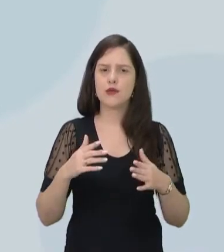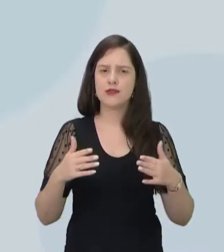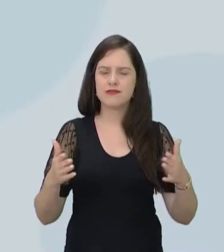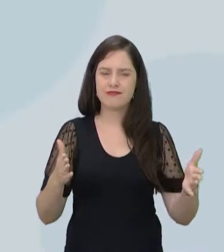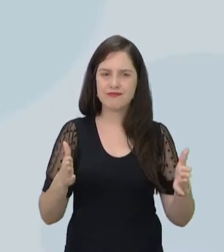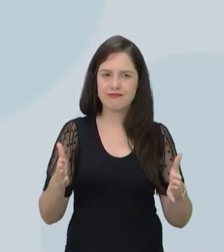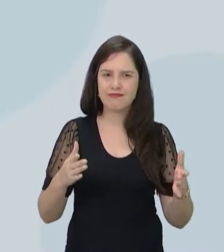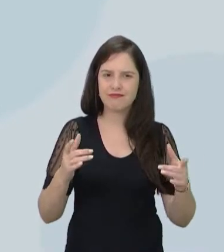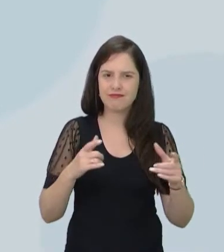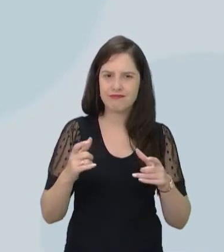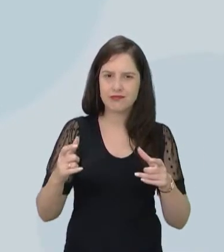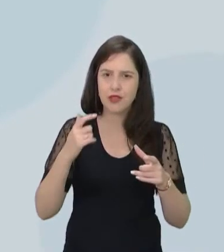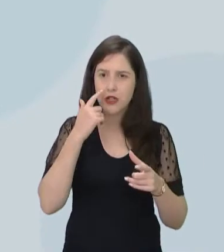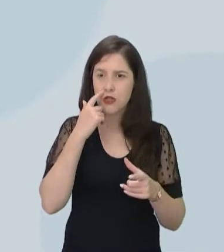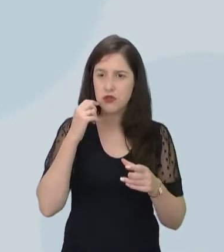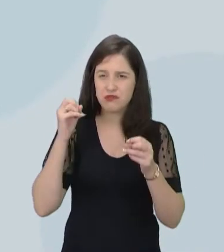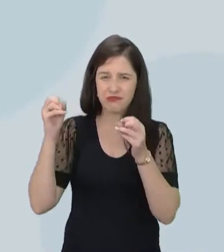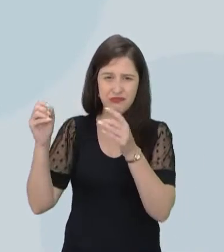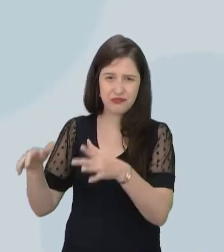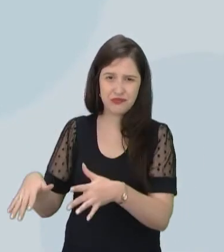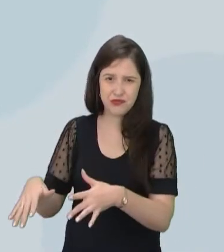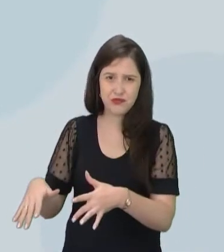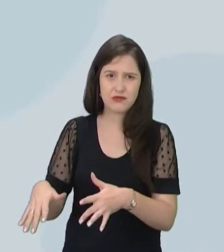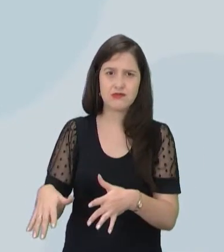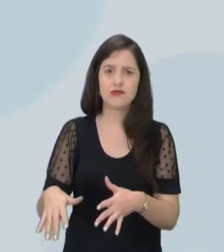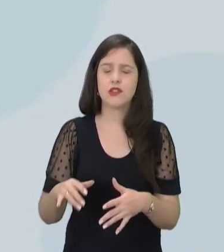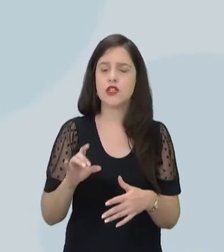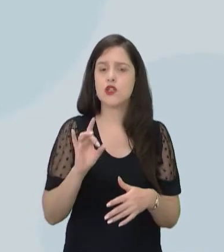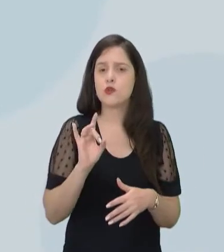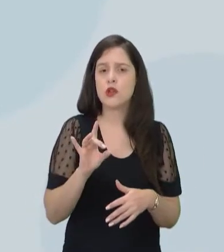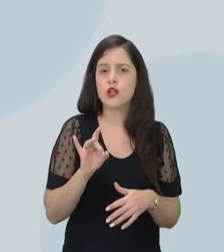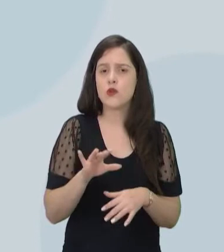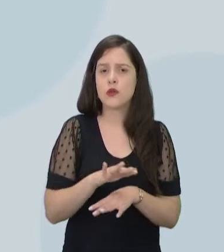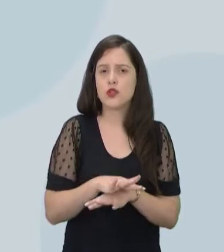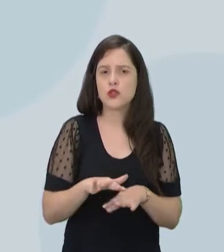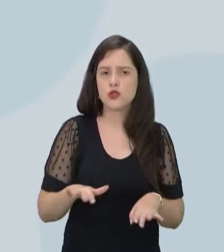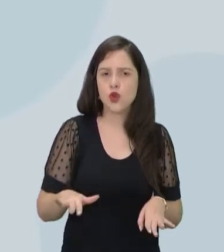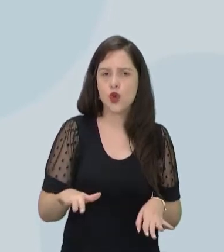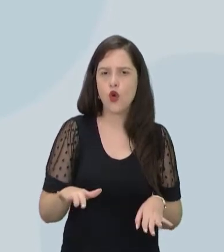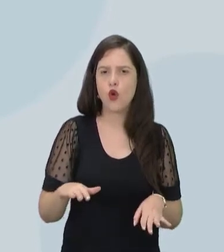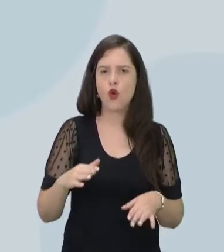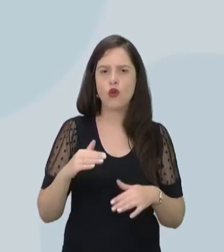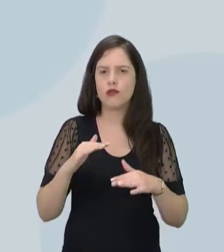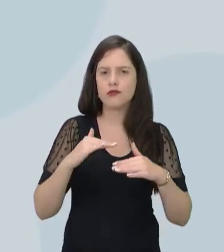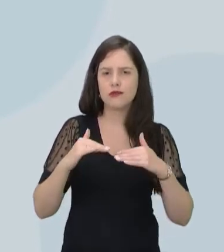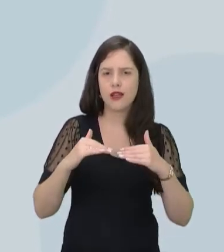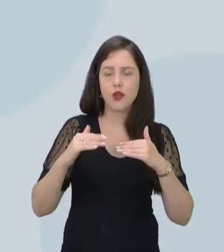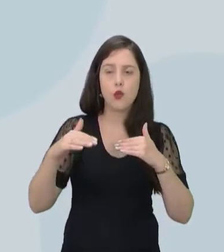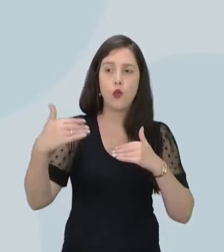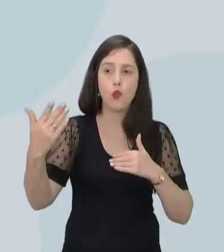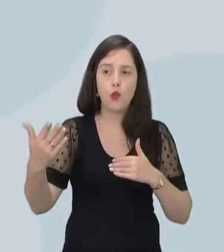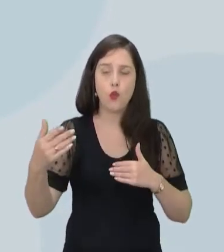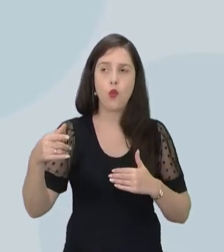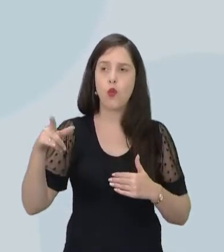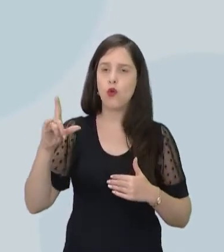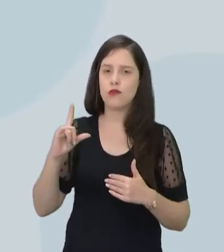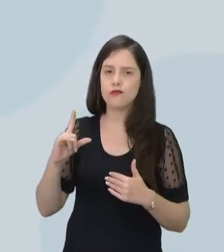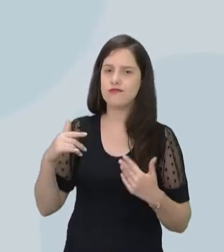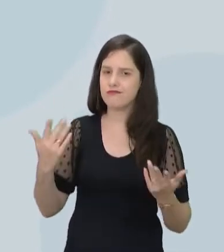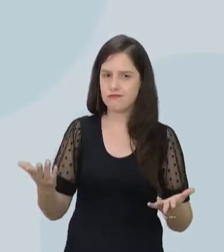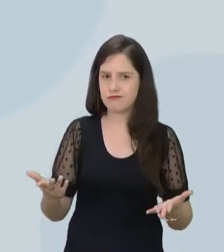nada, ele só está jogado ali. Ele não sofre nenhum tratamento antes ou depois dele ser jogado